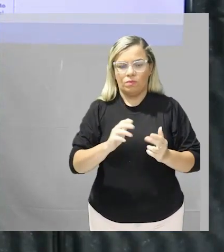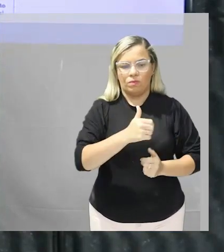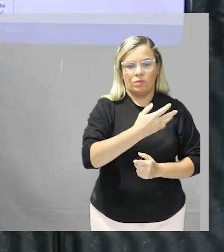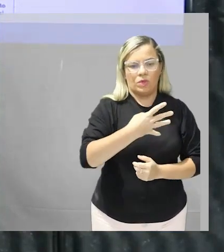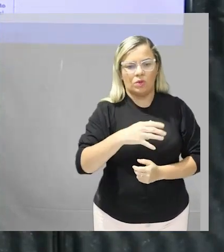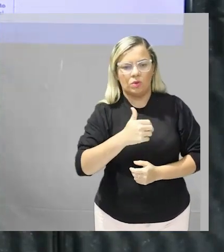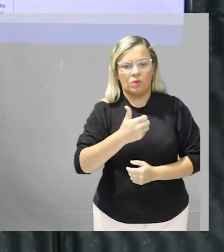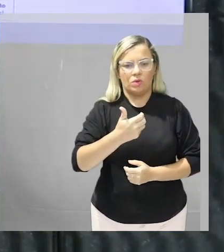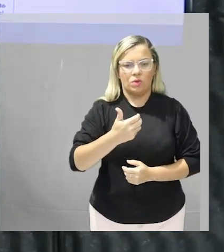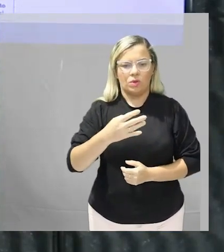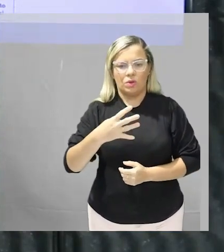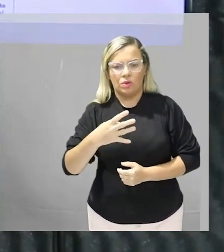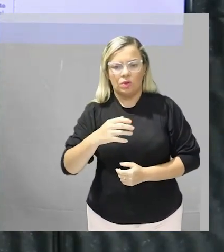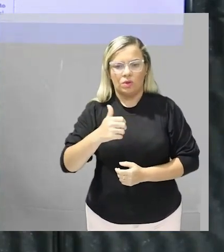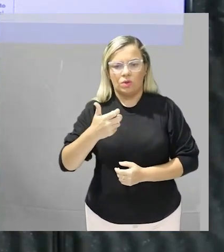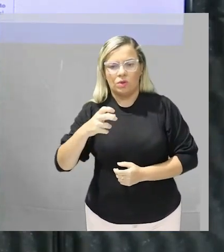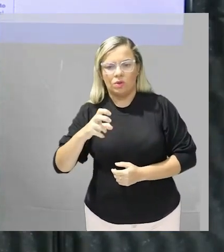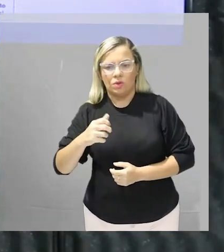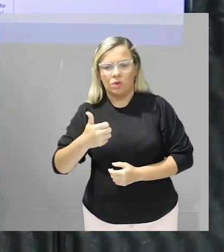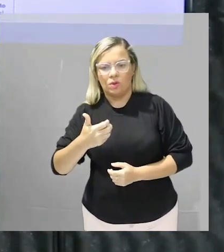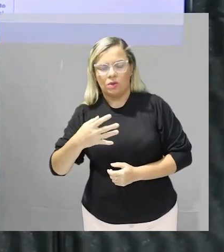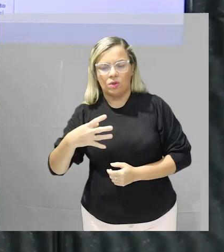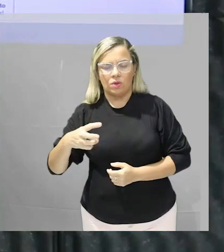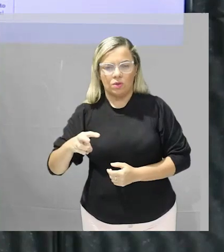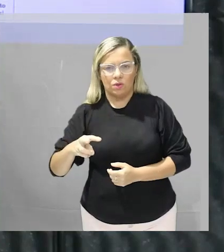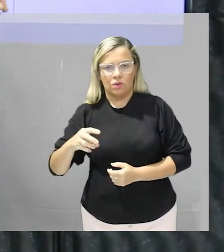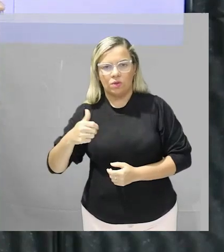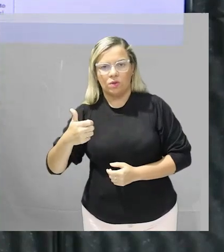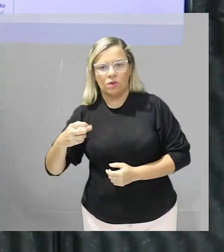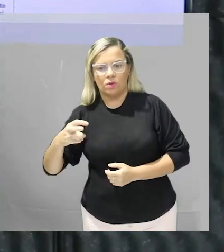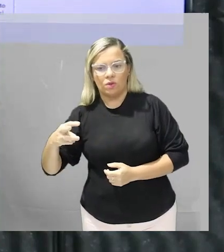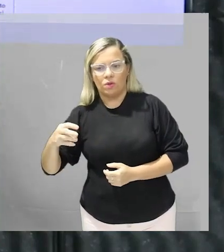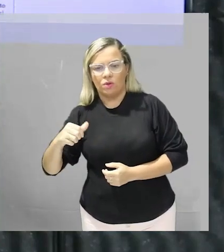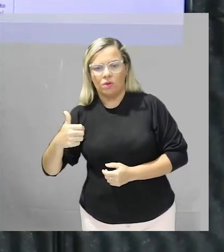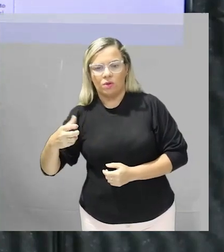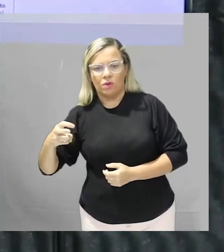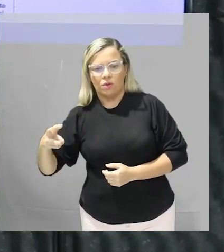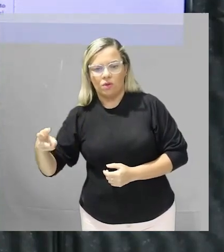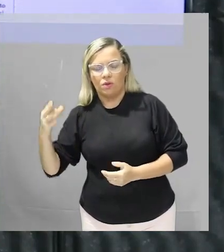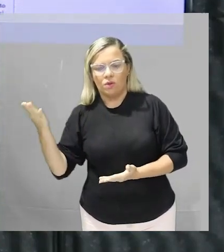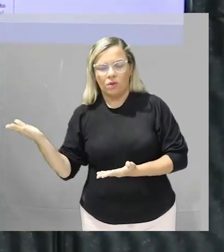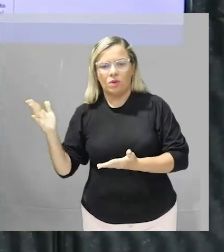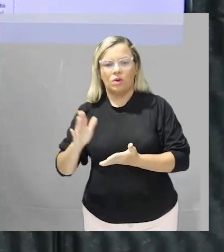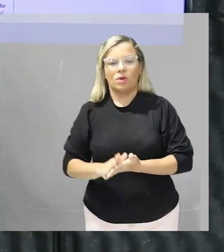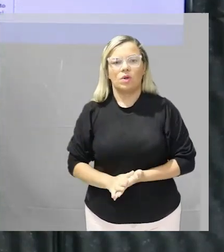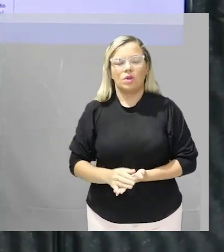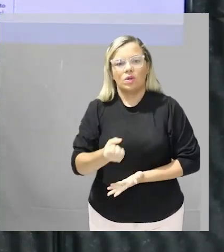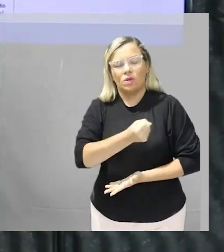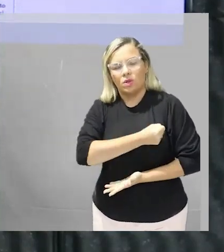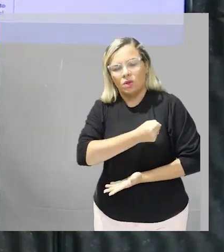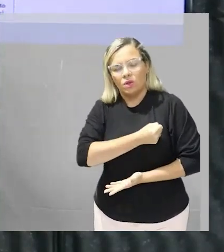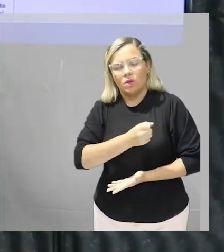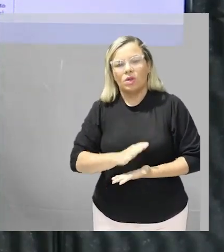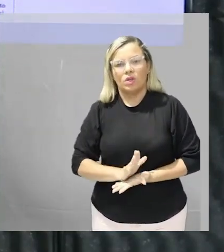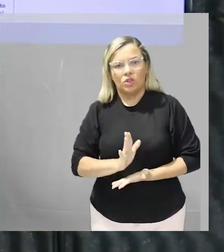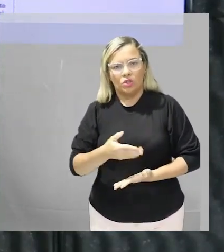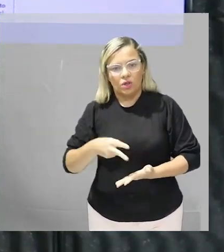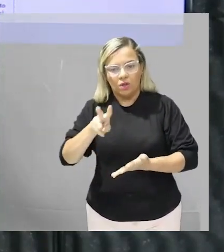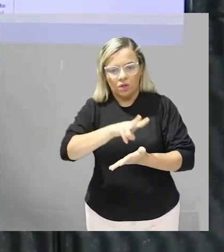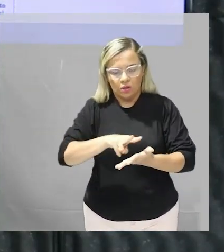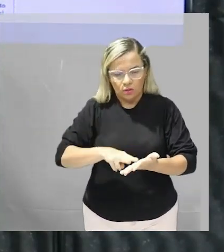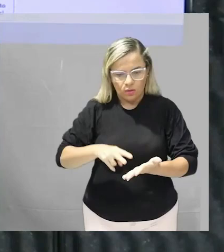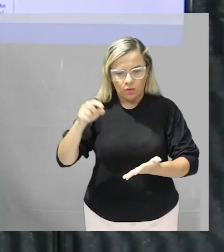15 14 15 13 13 esses valores que eu acabei de ler aqui para você